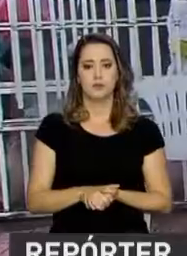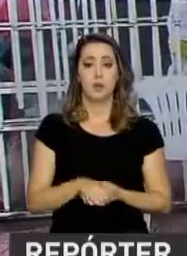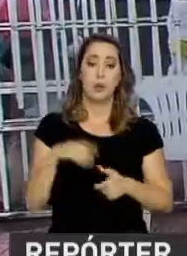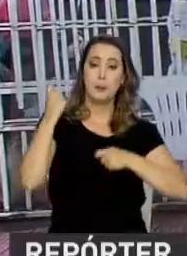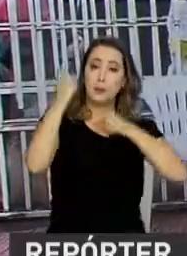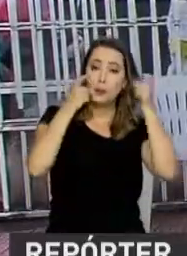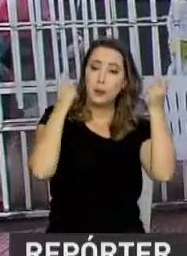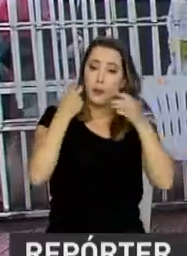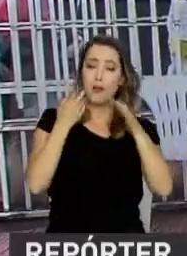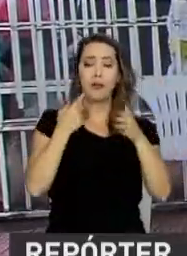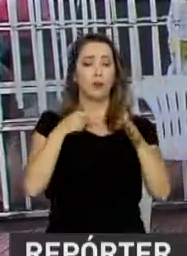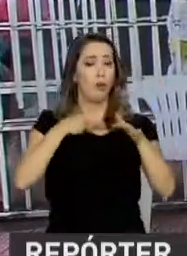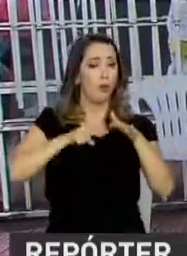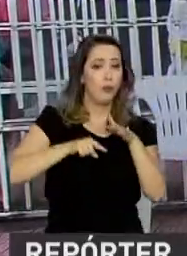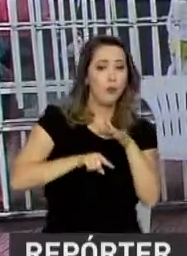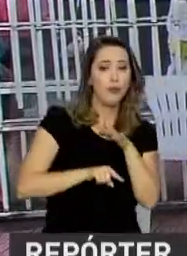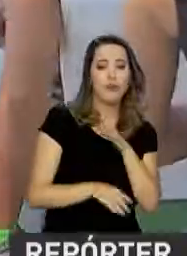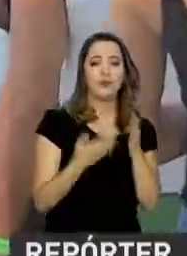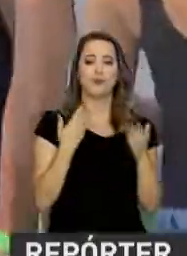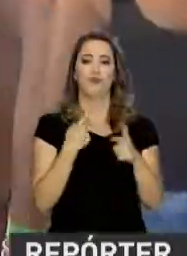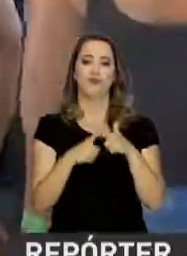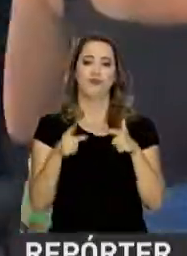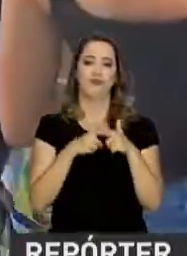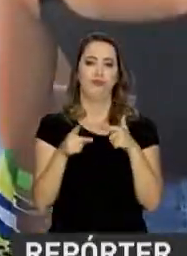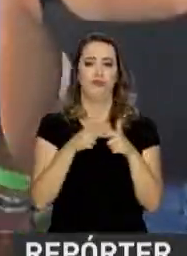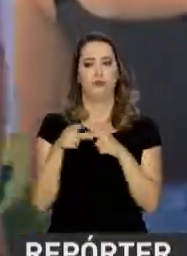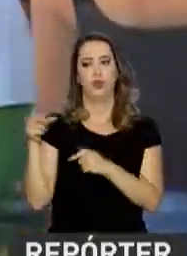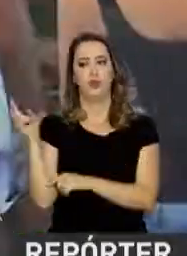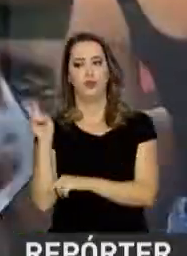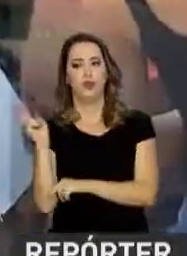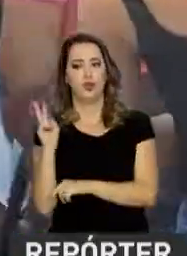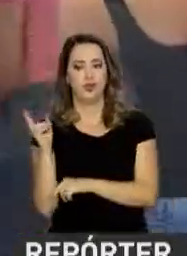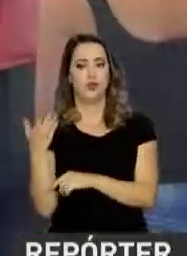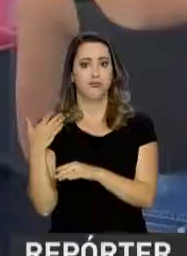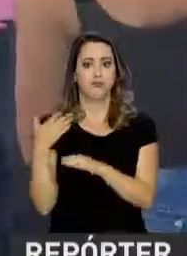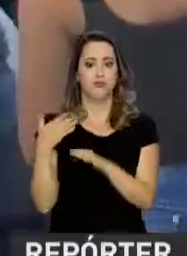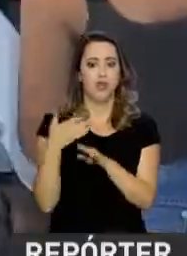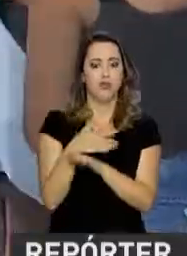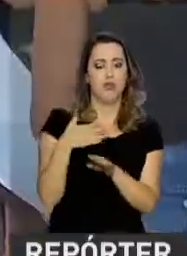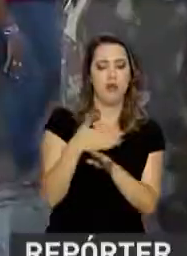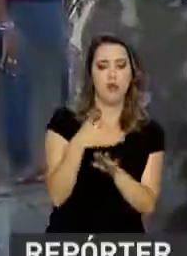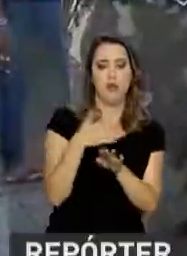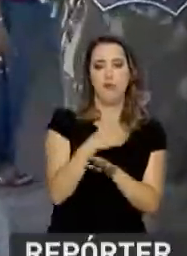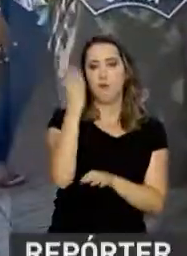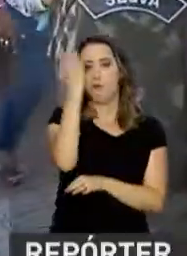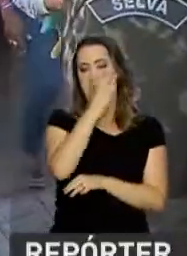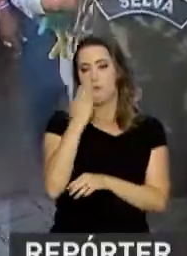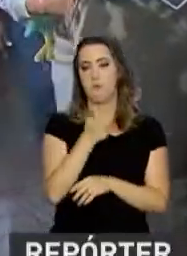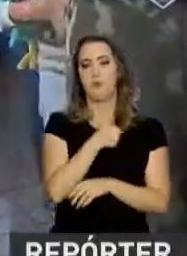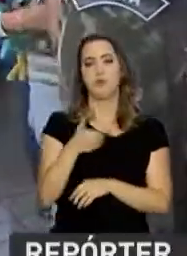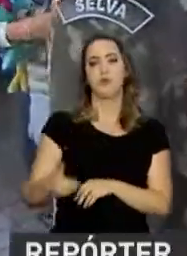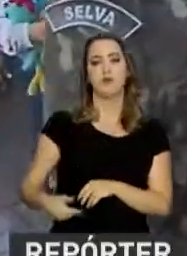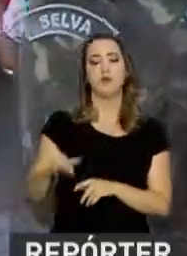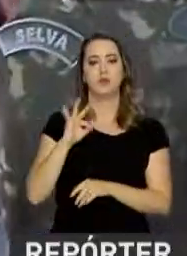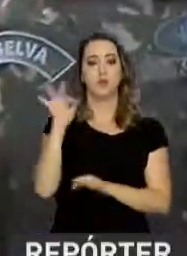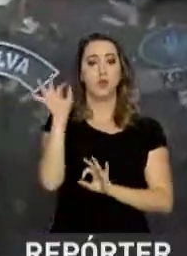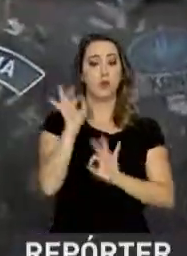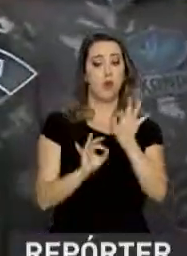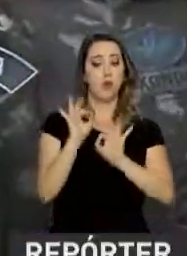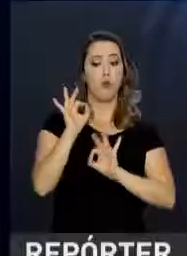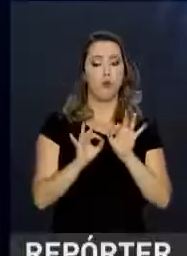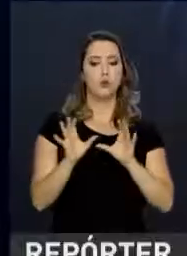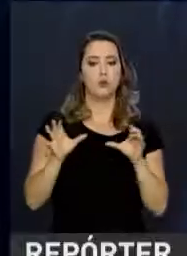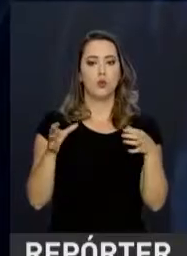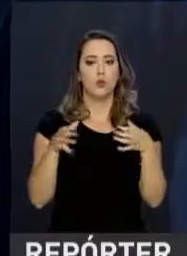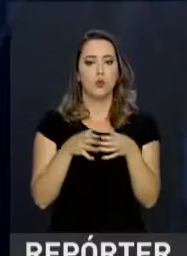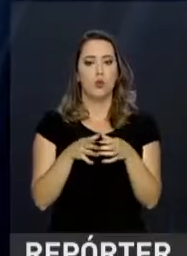Preocupado com o agravamento da situação em Roraima por conta do aumento da entrada de venezuelanos no Brasil, o governo federal organizou uma